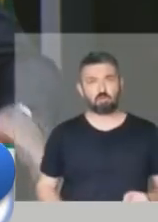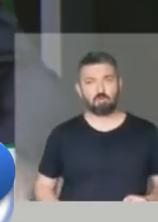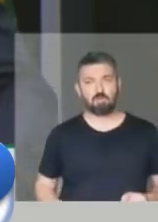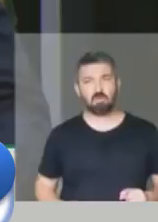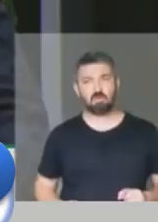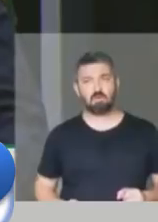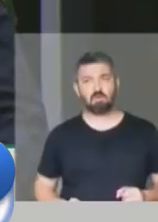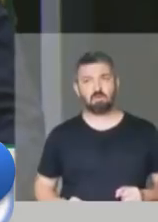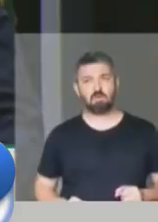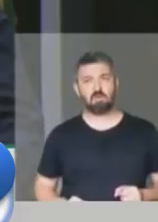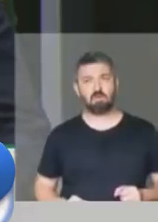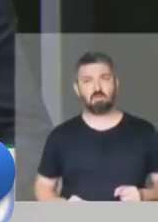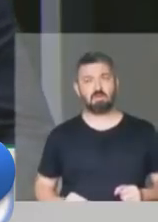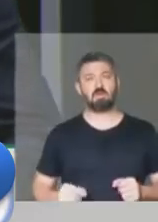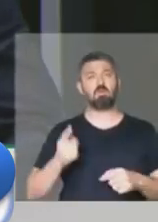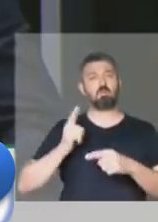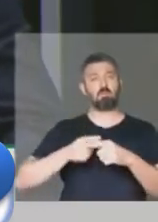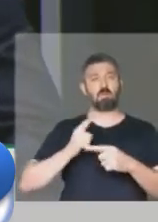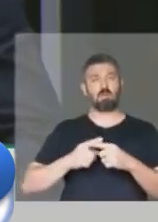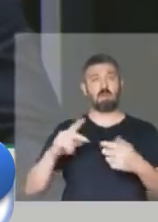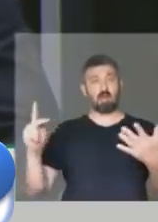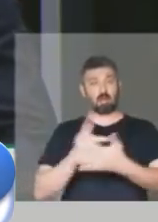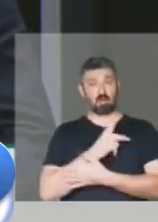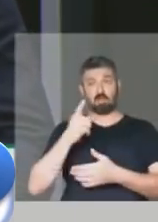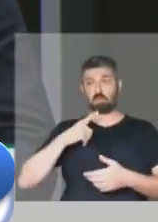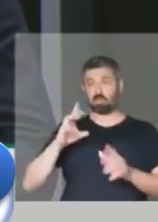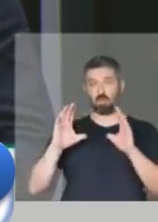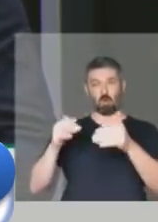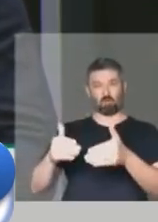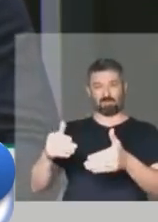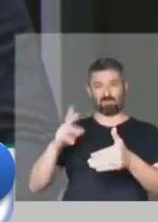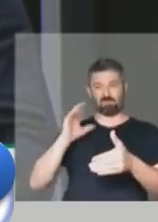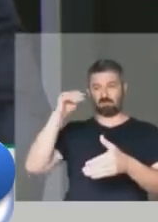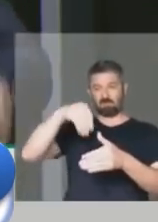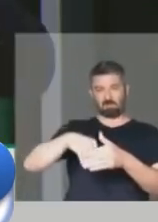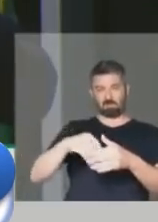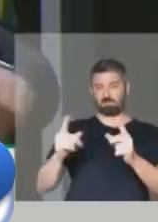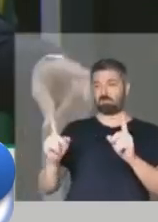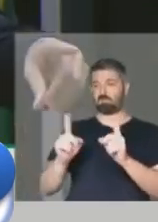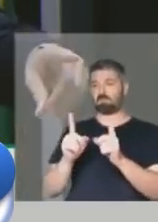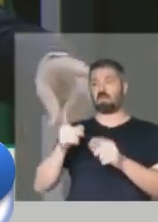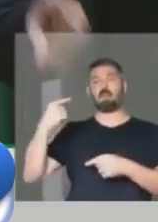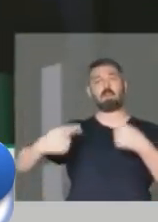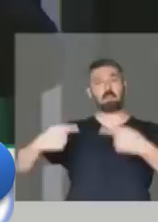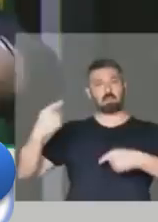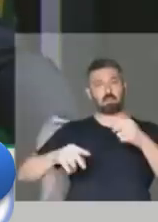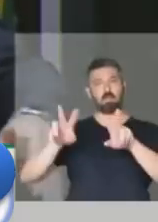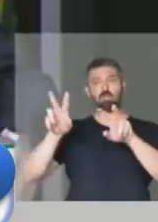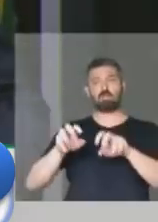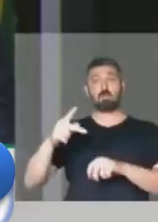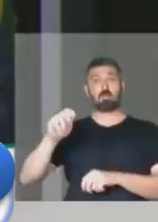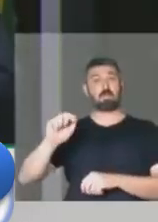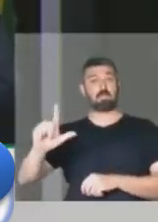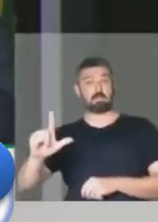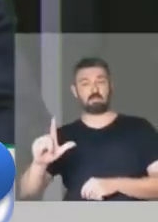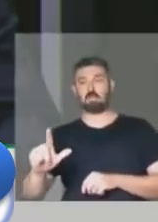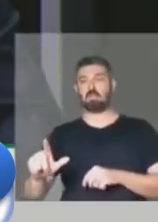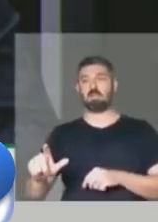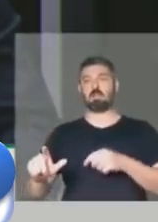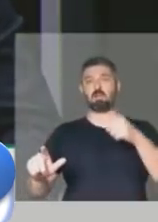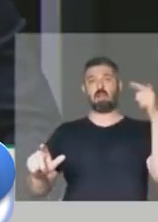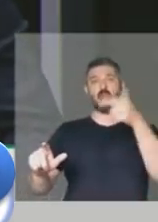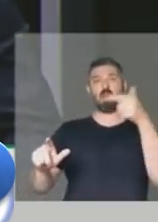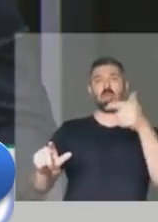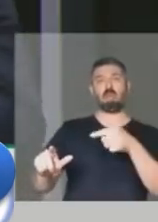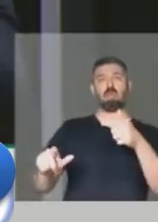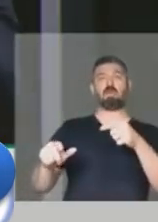em determinada oportunidade que estávamos numa comissão e que estava falando sobre o PSL, chamando de